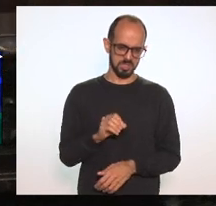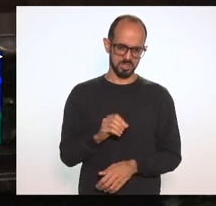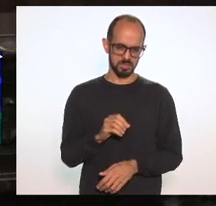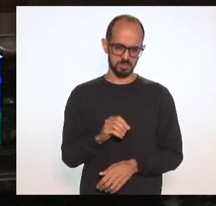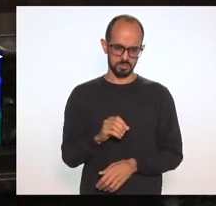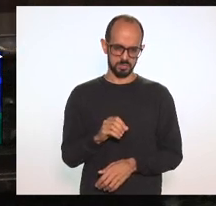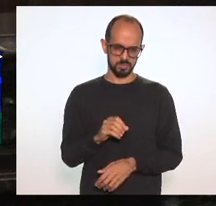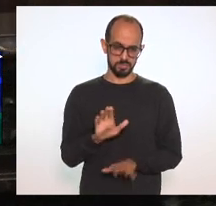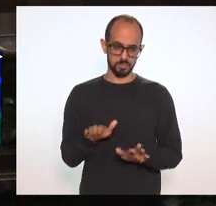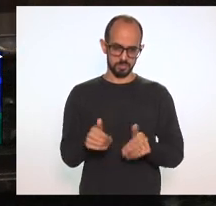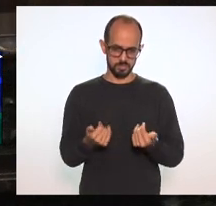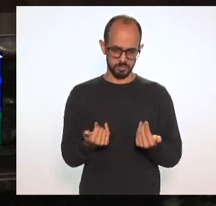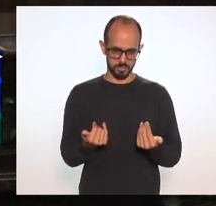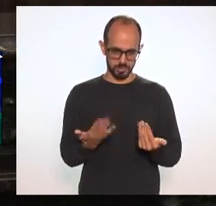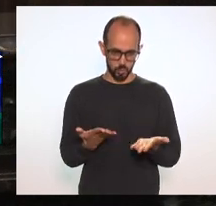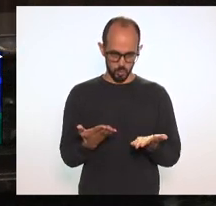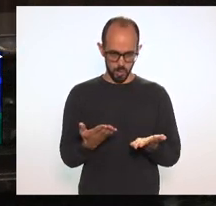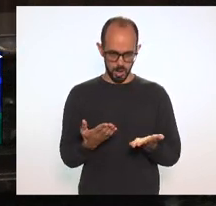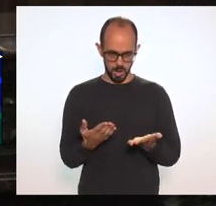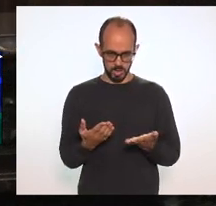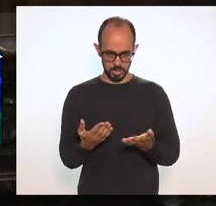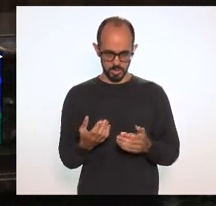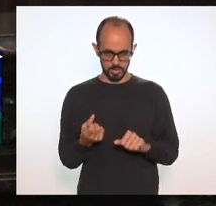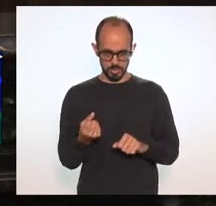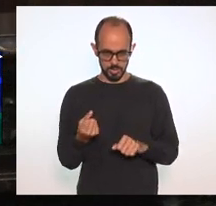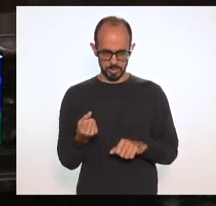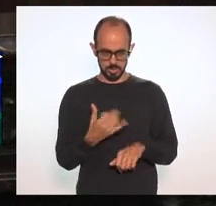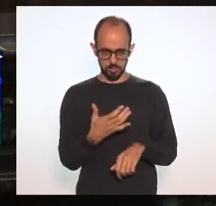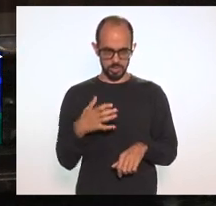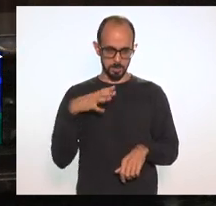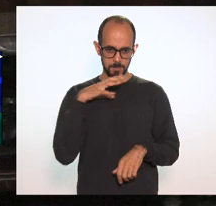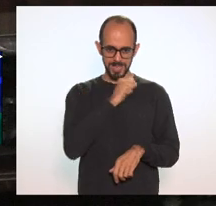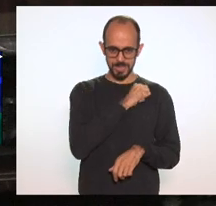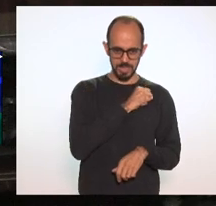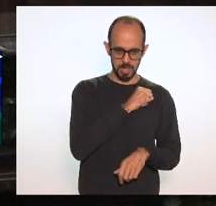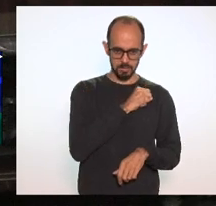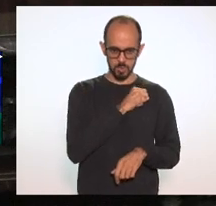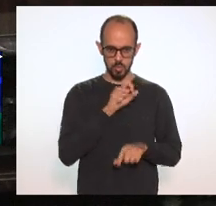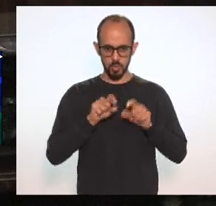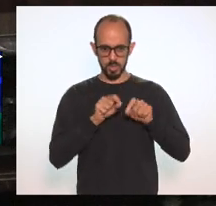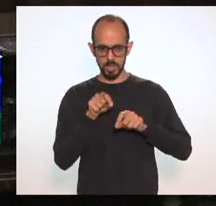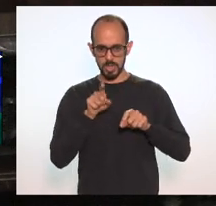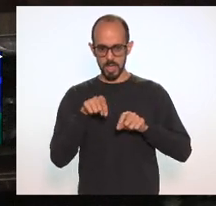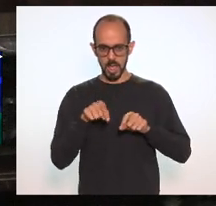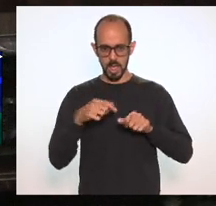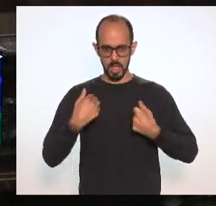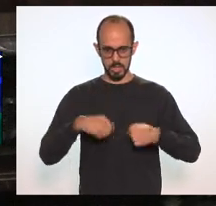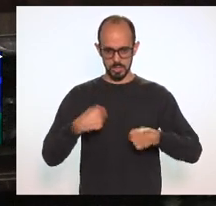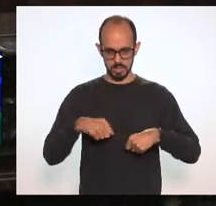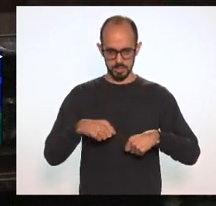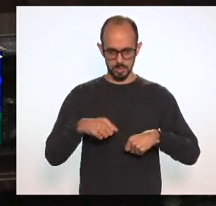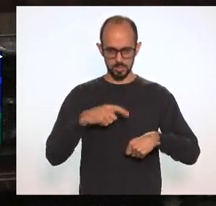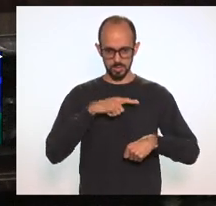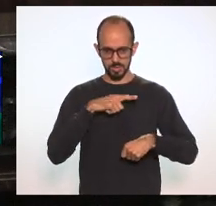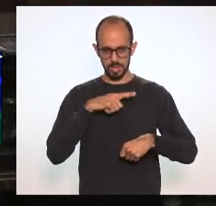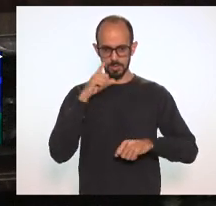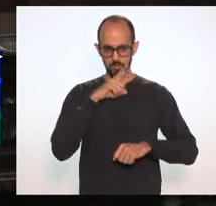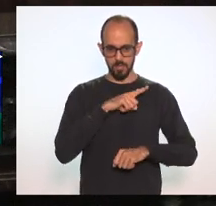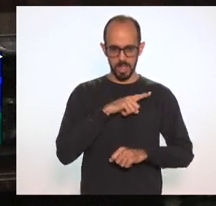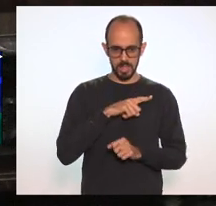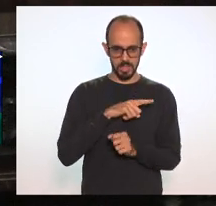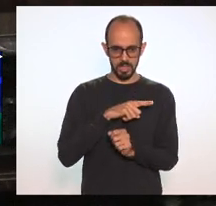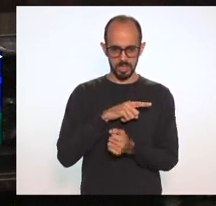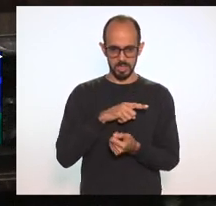com essas medidas pode dividir em essencial e não essencial tem um erro na sua